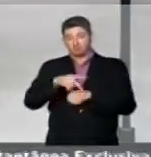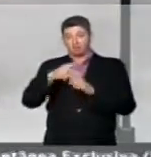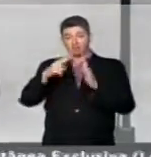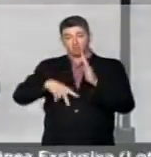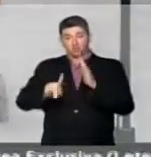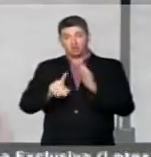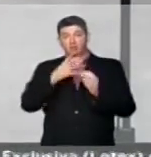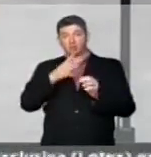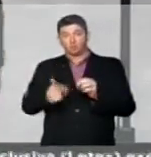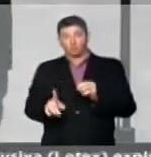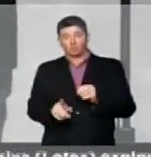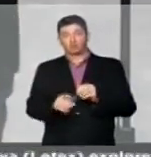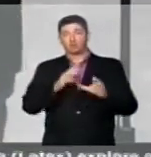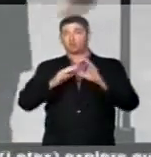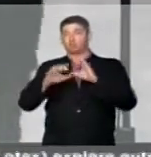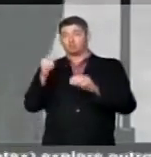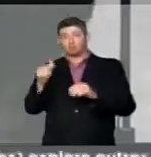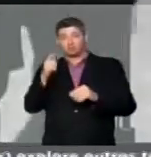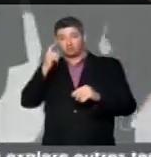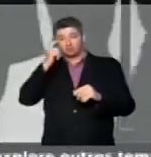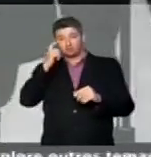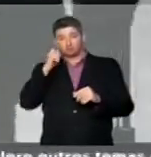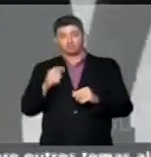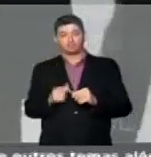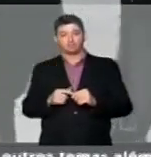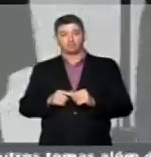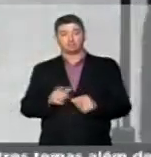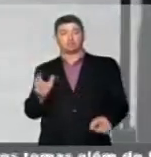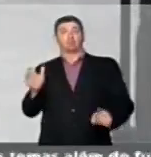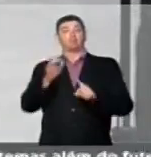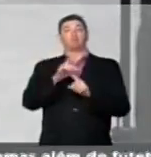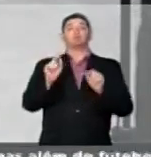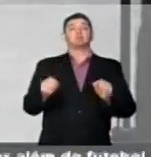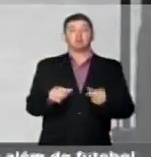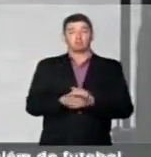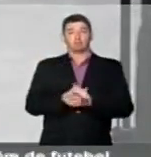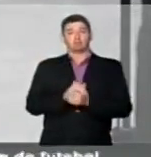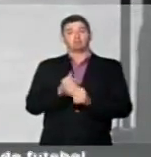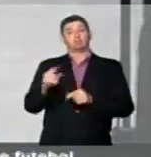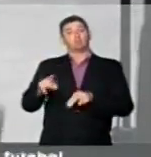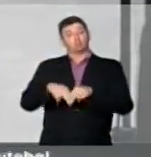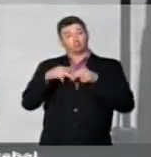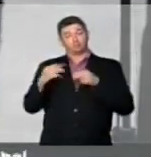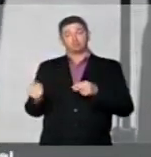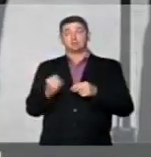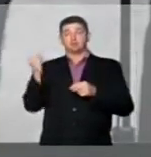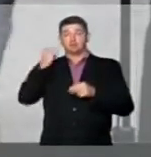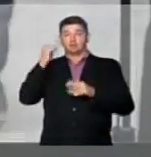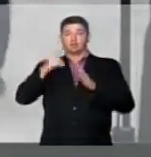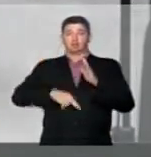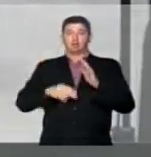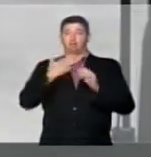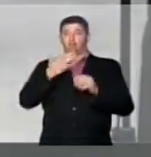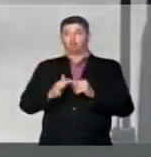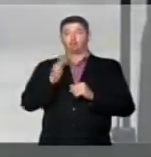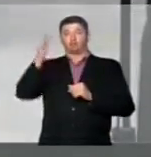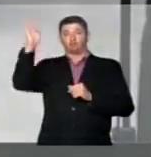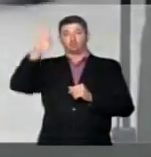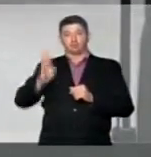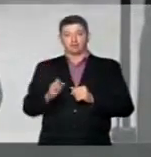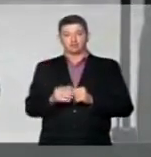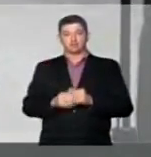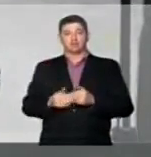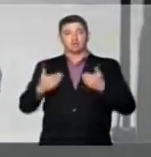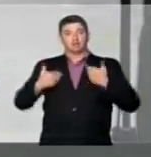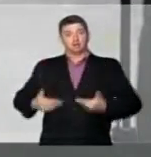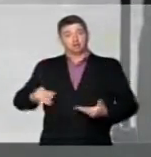conhece, não se comunica e não tem como influenciar. Por isso, a leitura é fundamental para o futuro da nossa nação. Estou